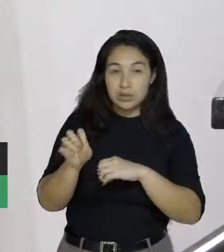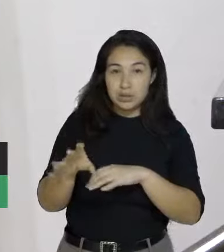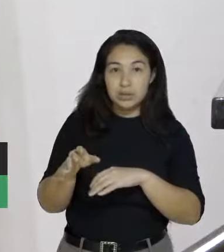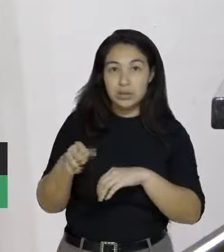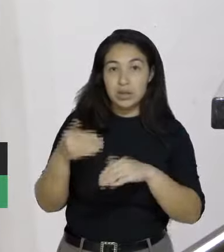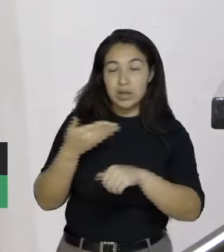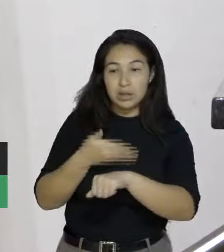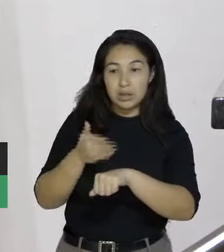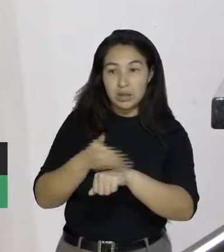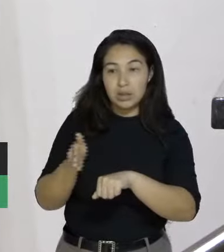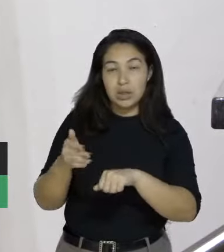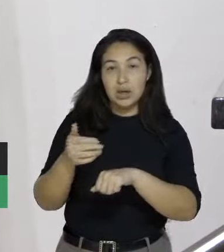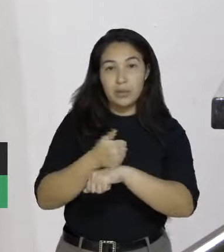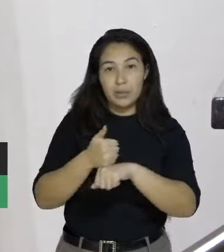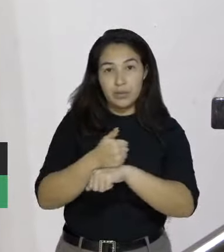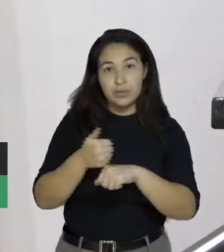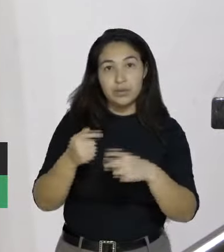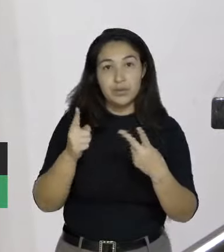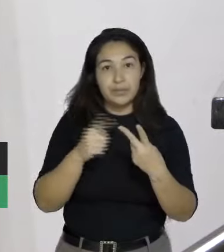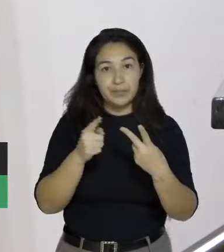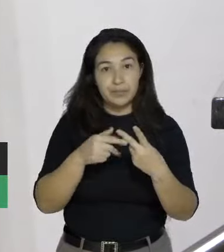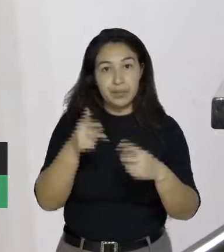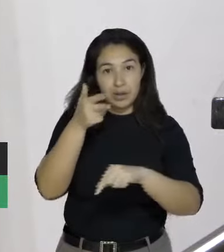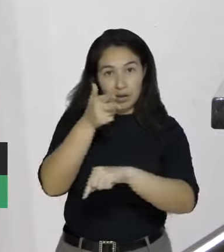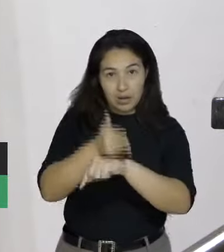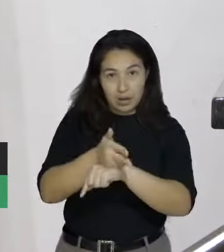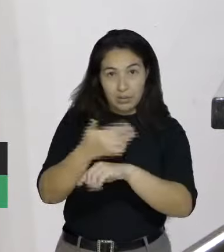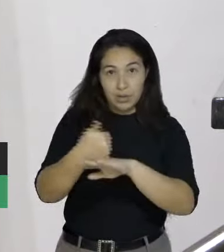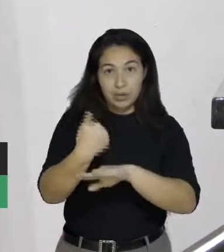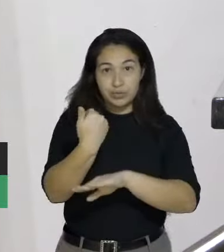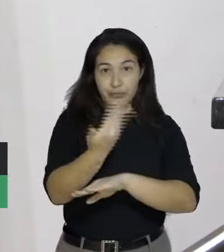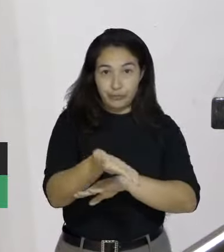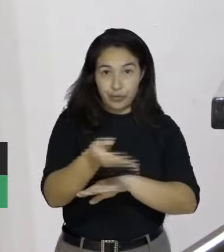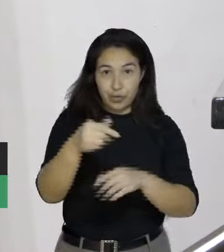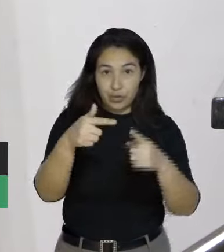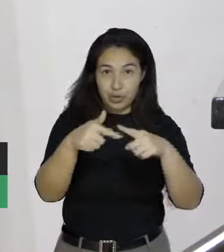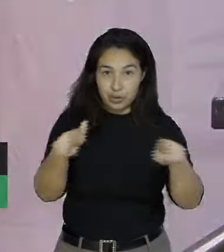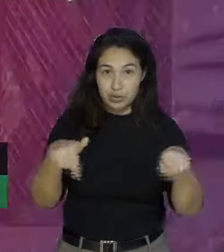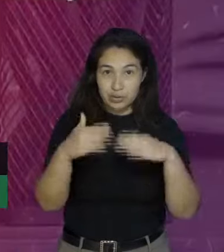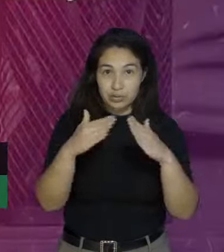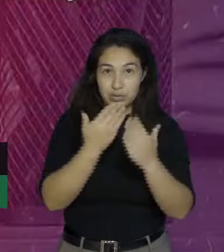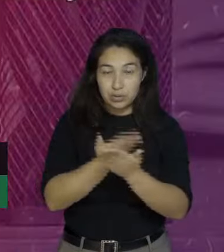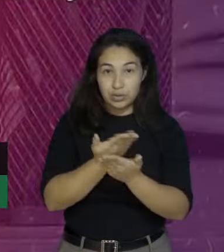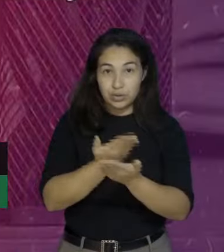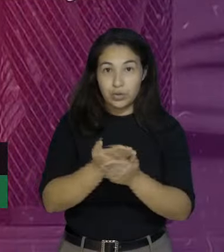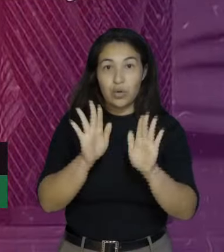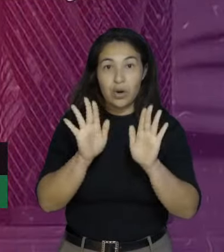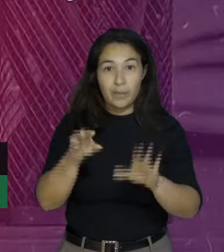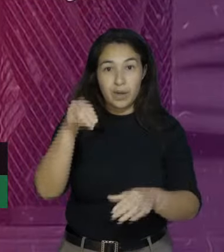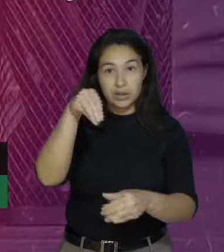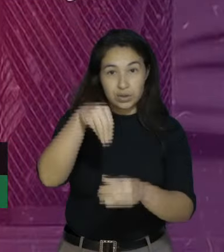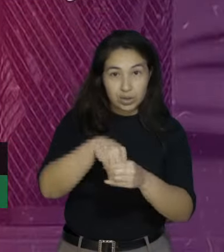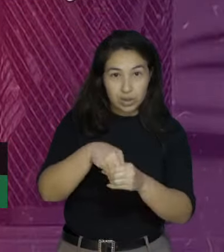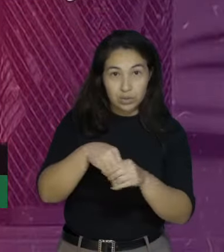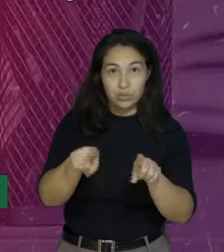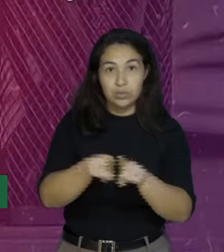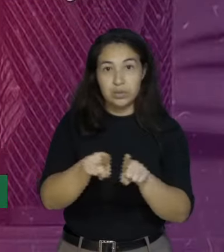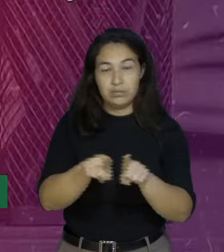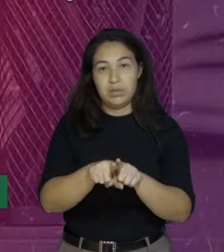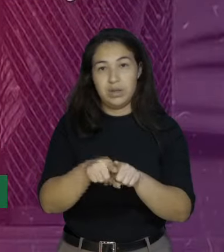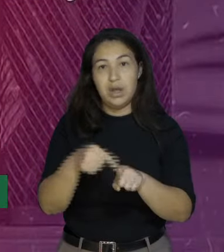das escolas segundo câmeras externas que o projeto Deputado Jair em outros já garante mas interna também eu sou a professora